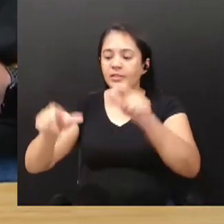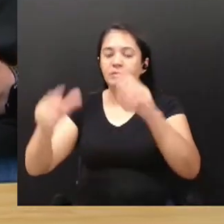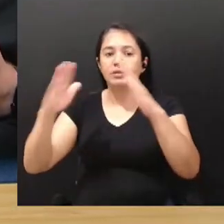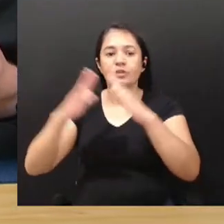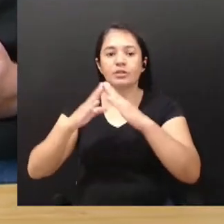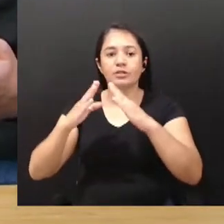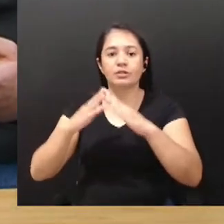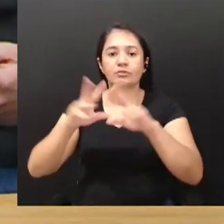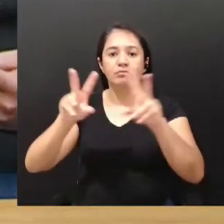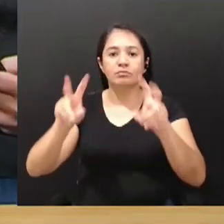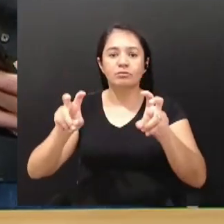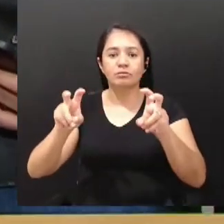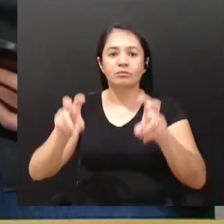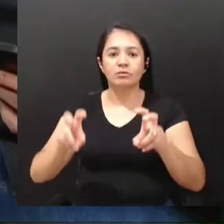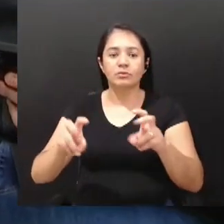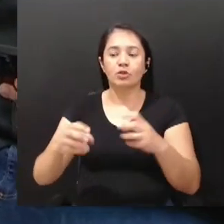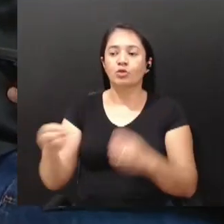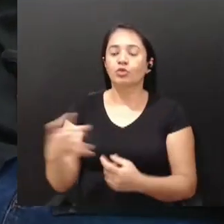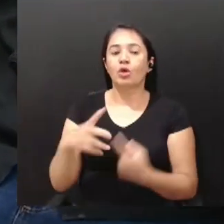Pix parcelado?